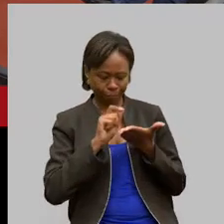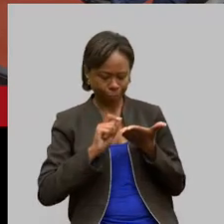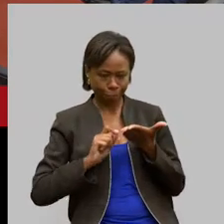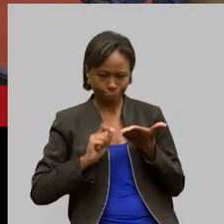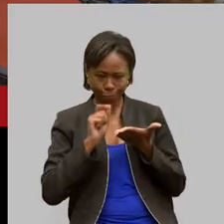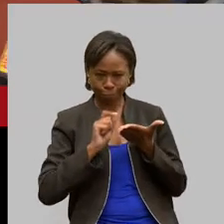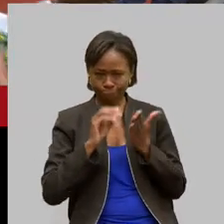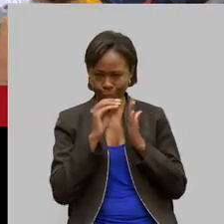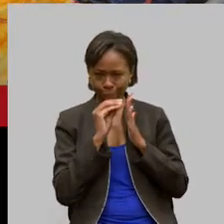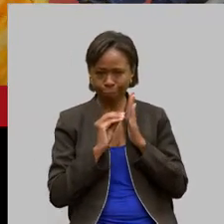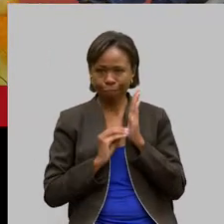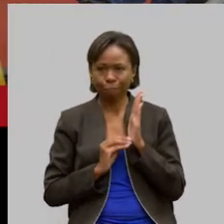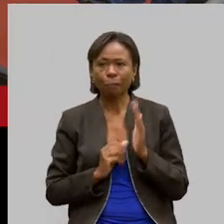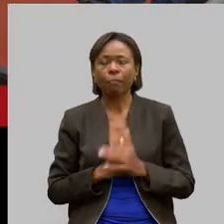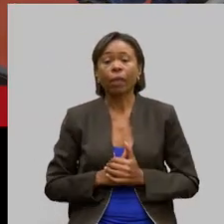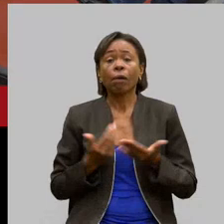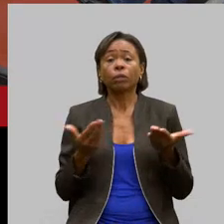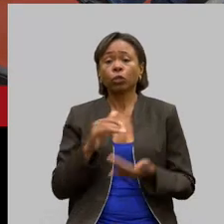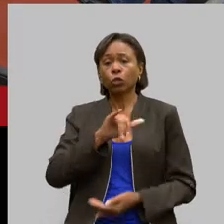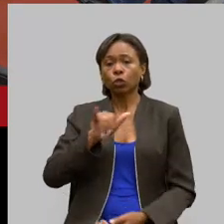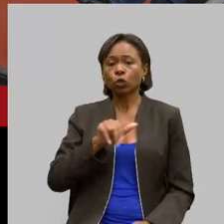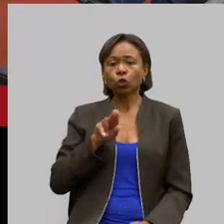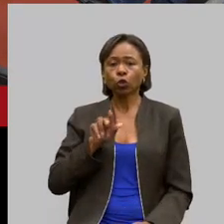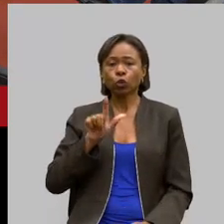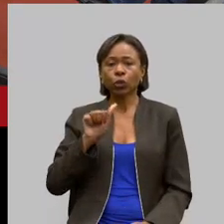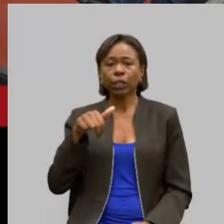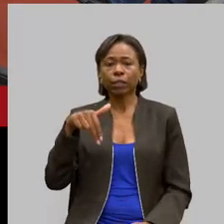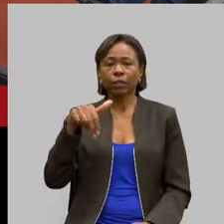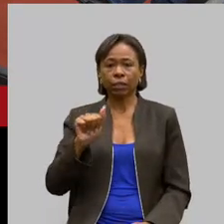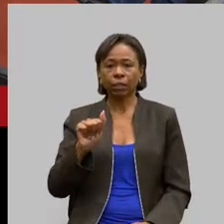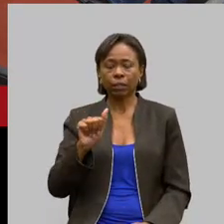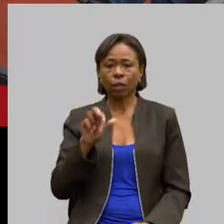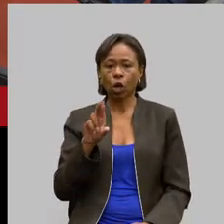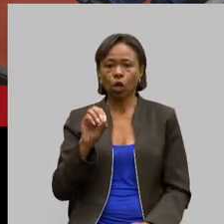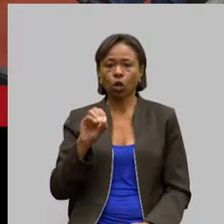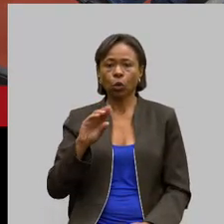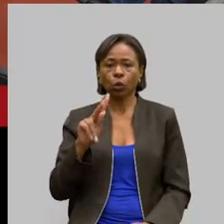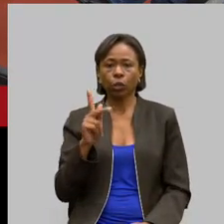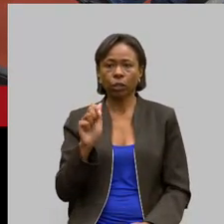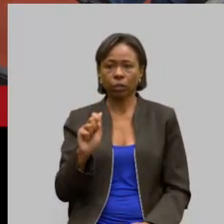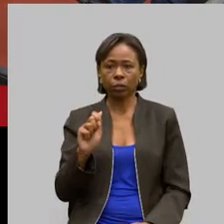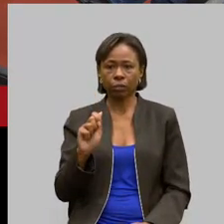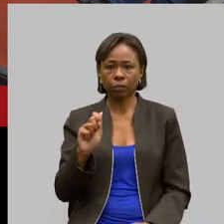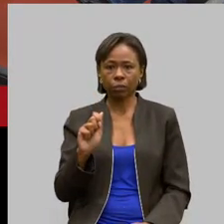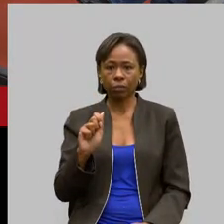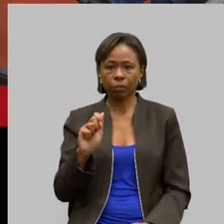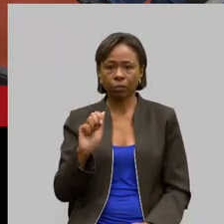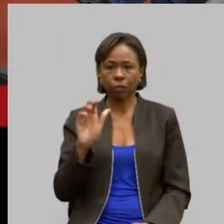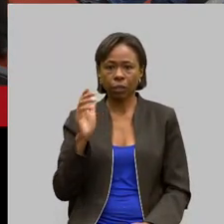viu agora Juliana Rocha Juliana tá